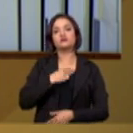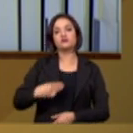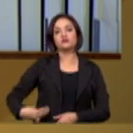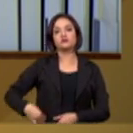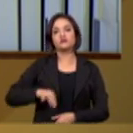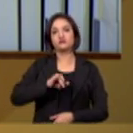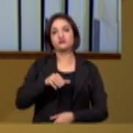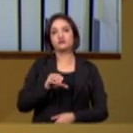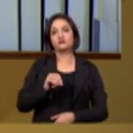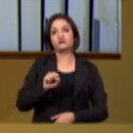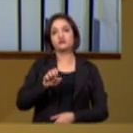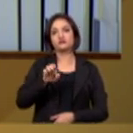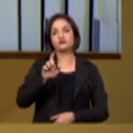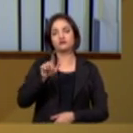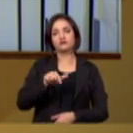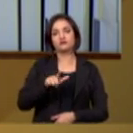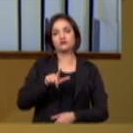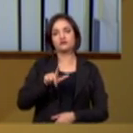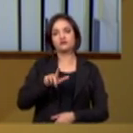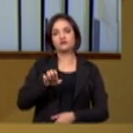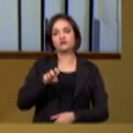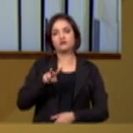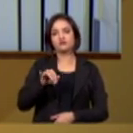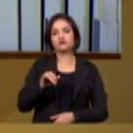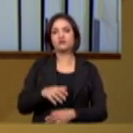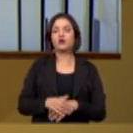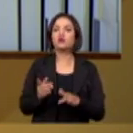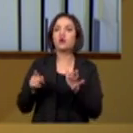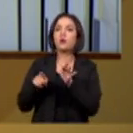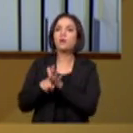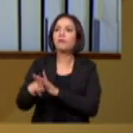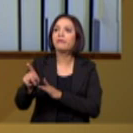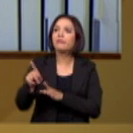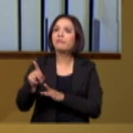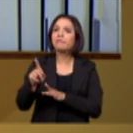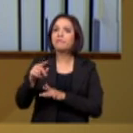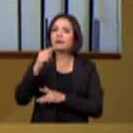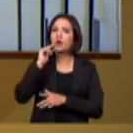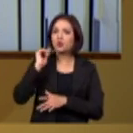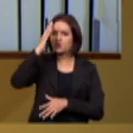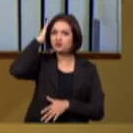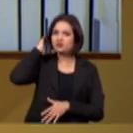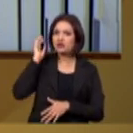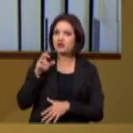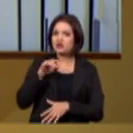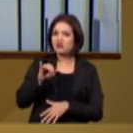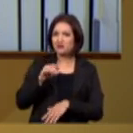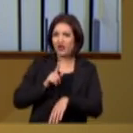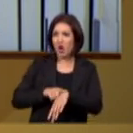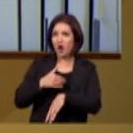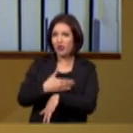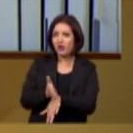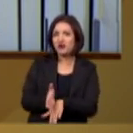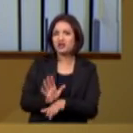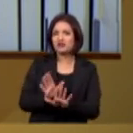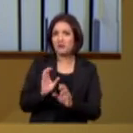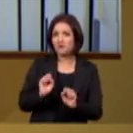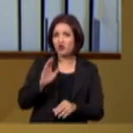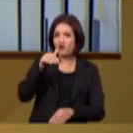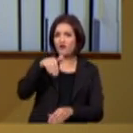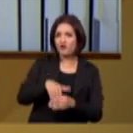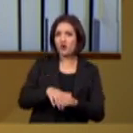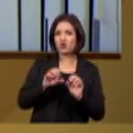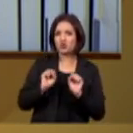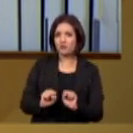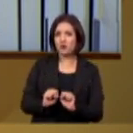plenário josé do amaral eu pergunto a eminente relator diante do horário se poderíamos deixar o voto de sua excelência